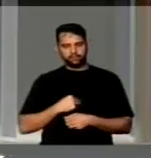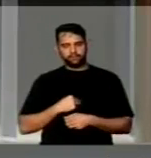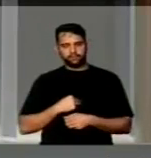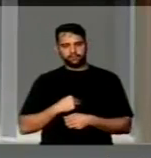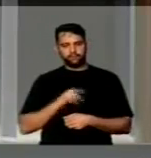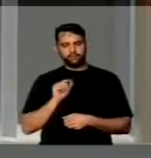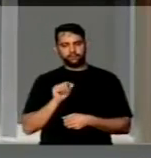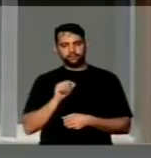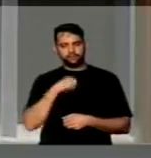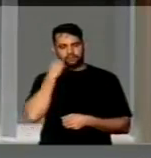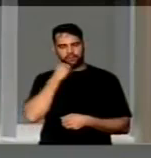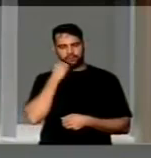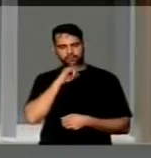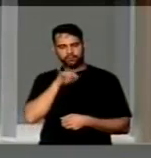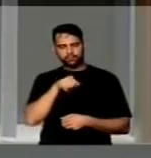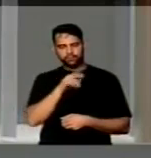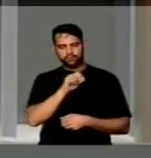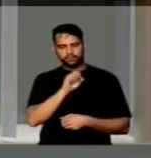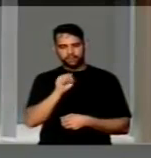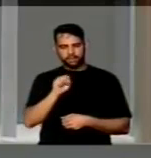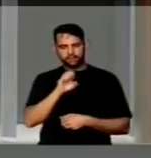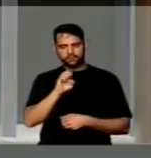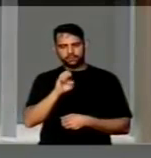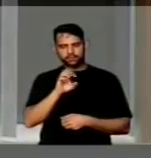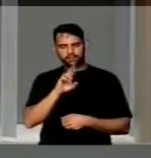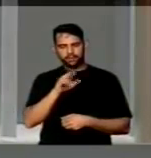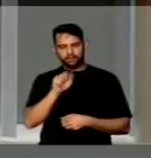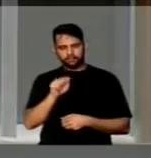o senador José Serra,